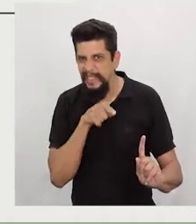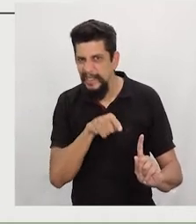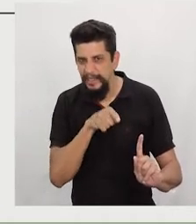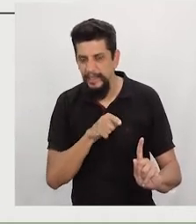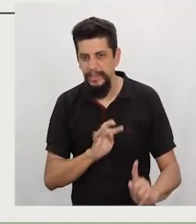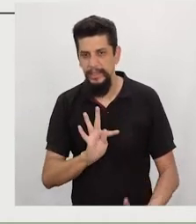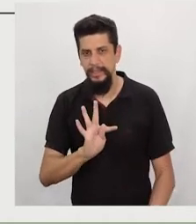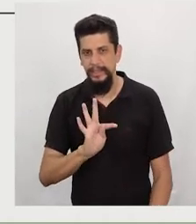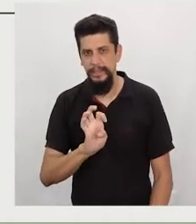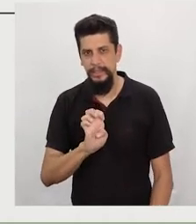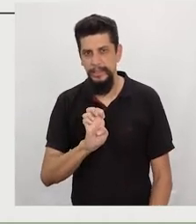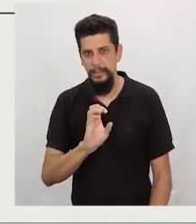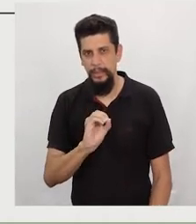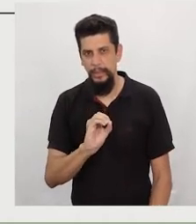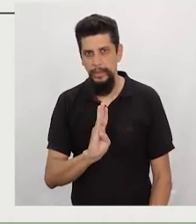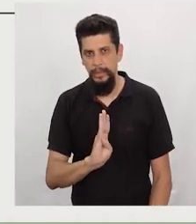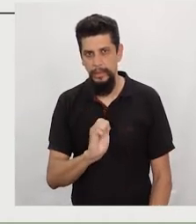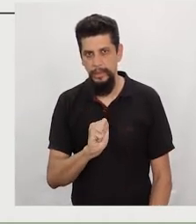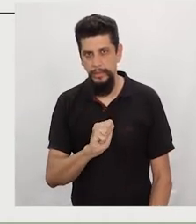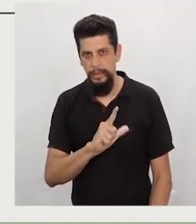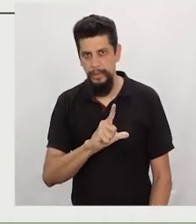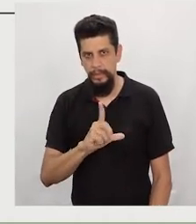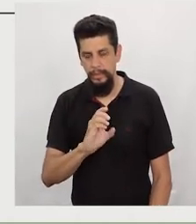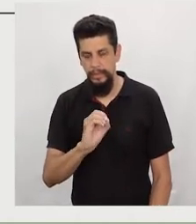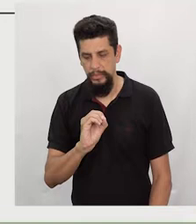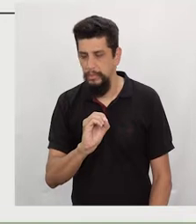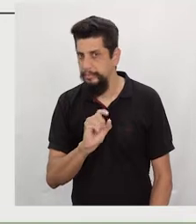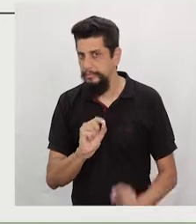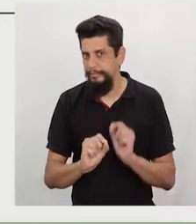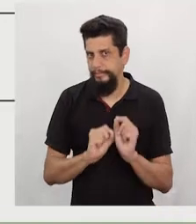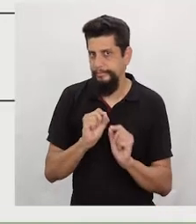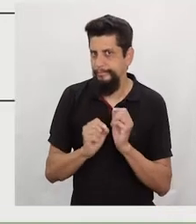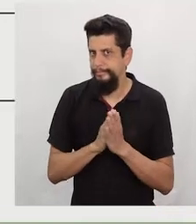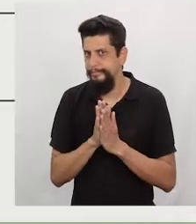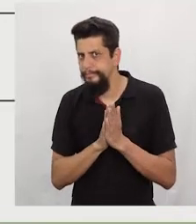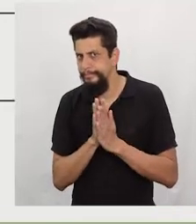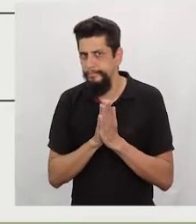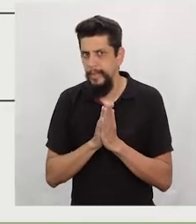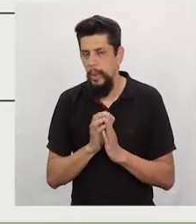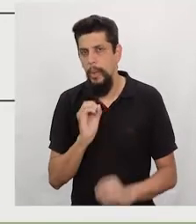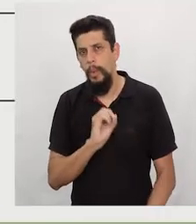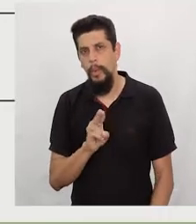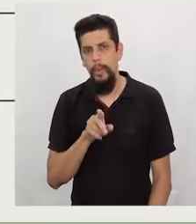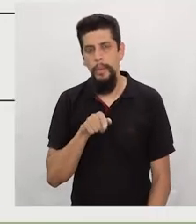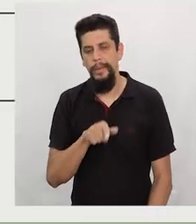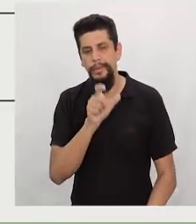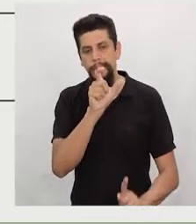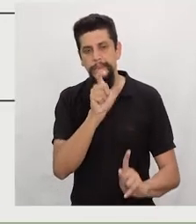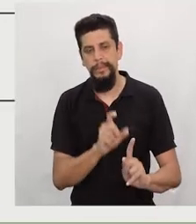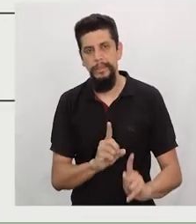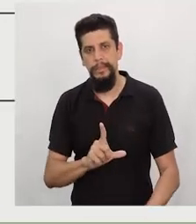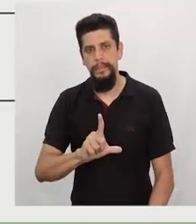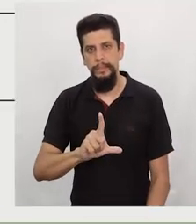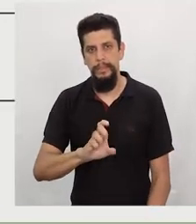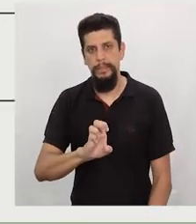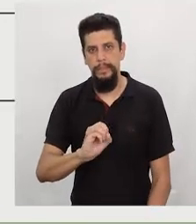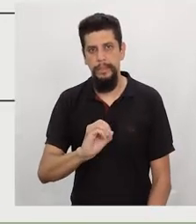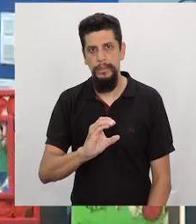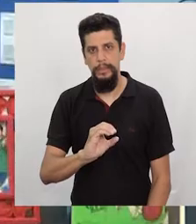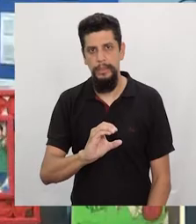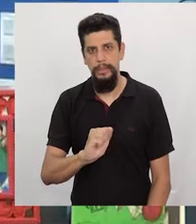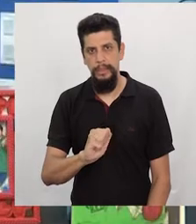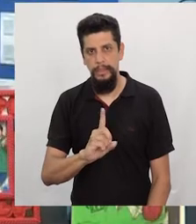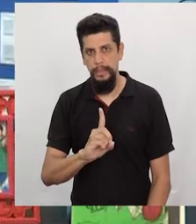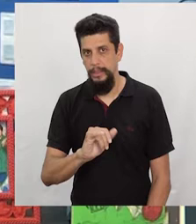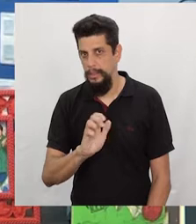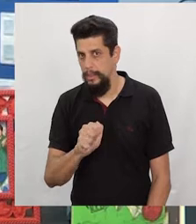aquele vizinho estranho que acabou de chegar no prédio? Ou será que é a dona Leocádia? O